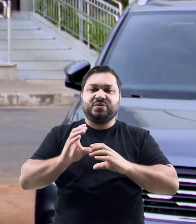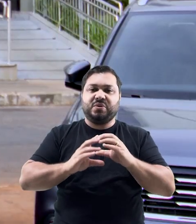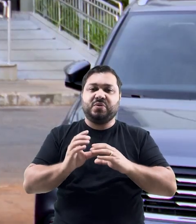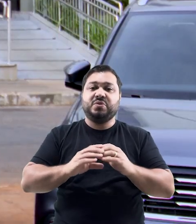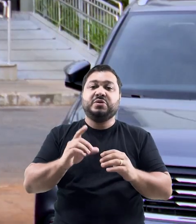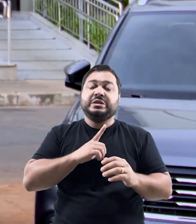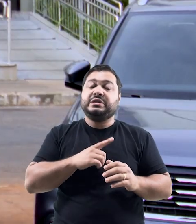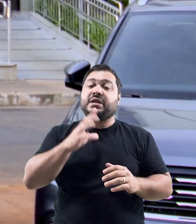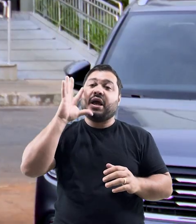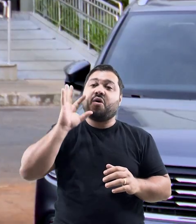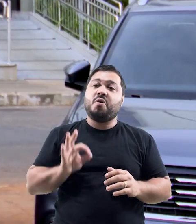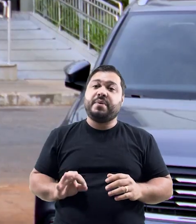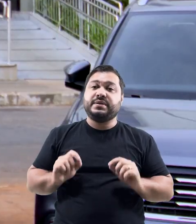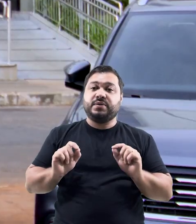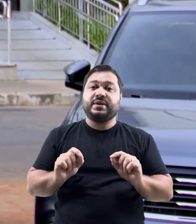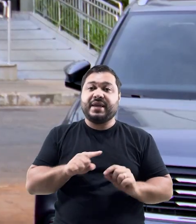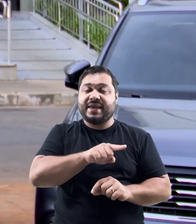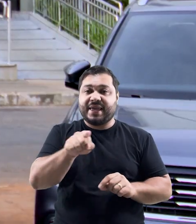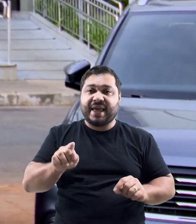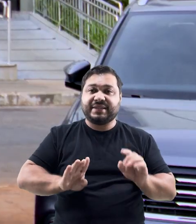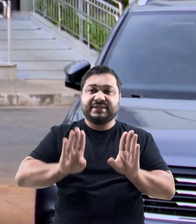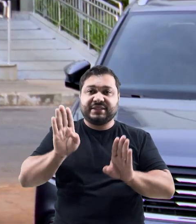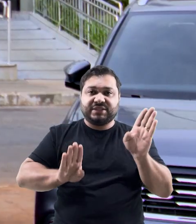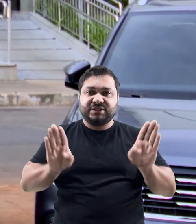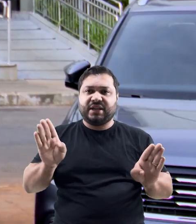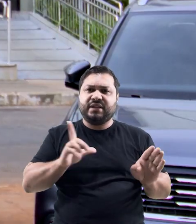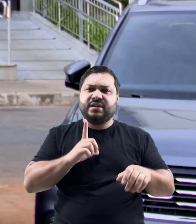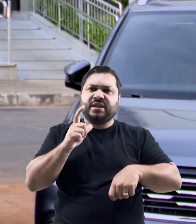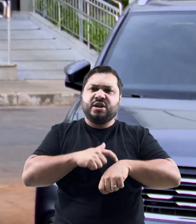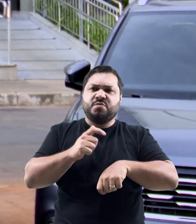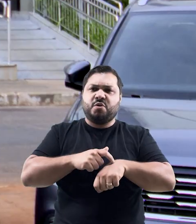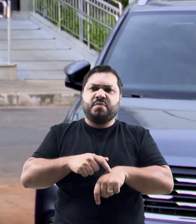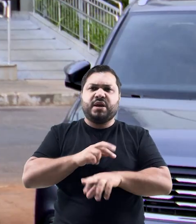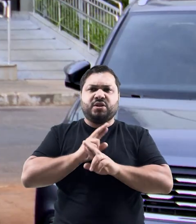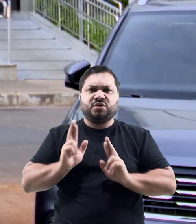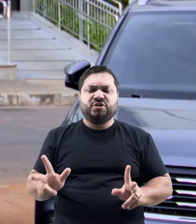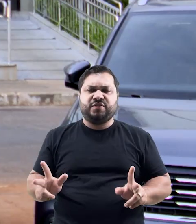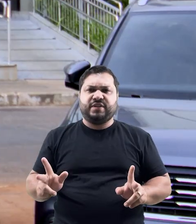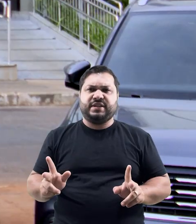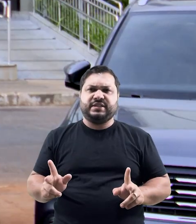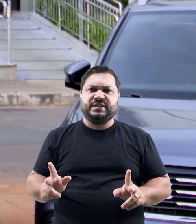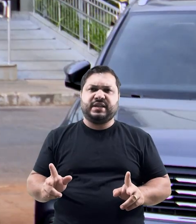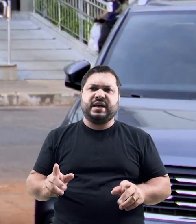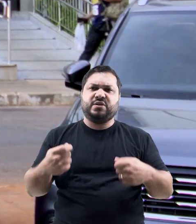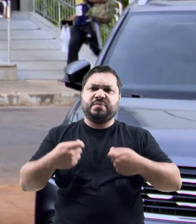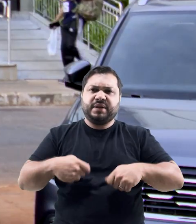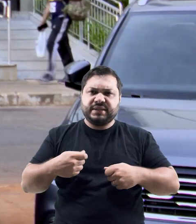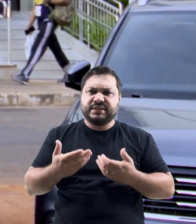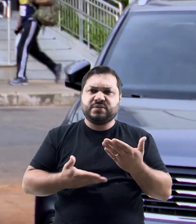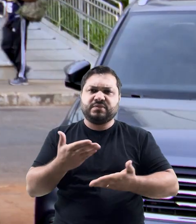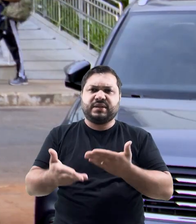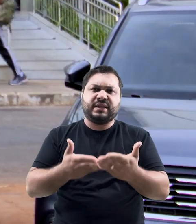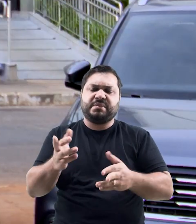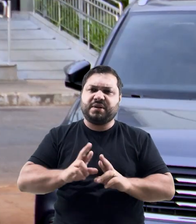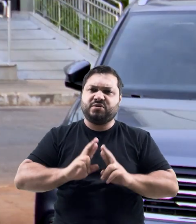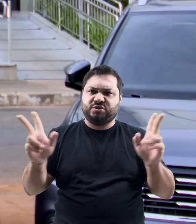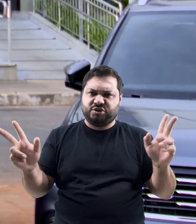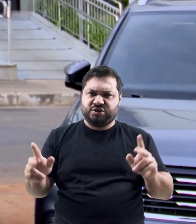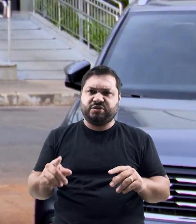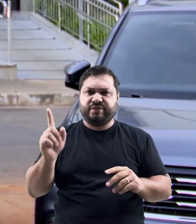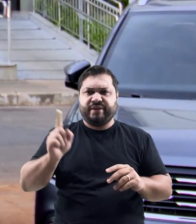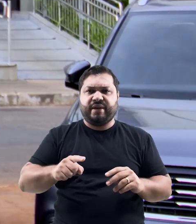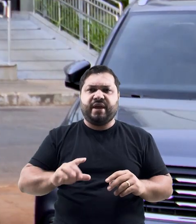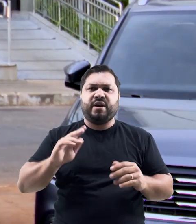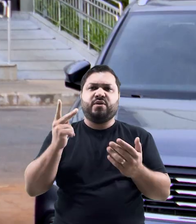concursos têm a compreensão de que essas candidatas estão em um momento diferenciado, demandando um tratamento distinto.